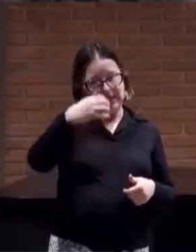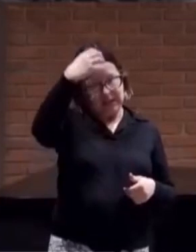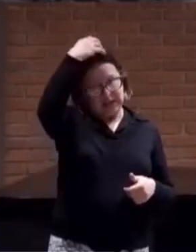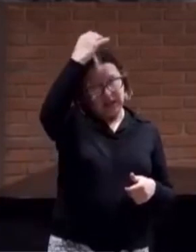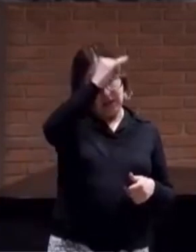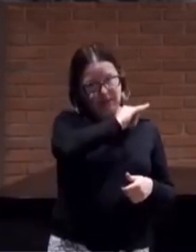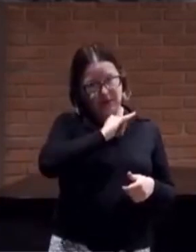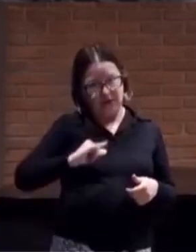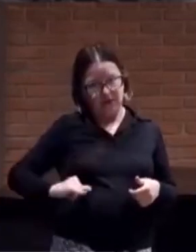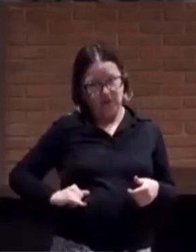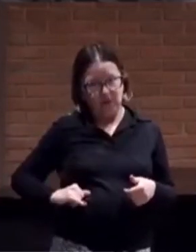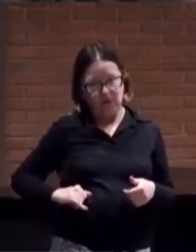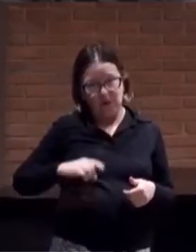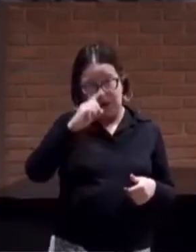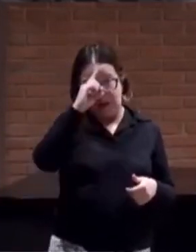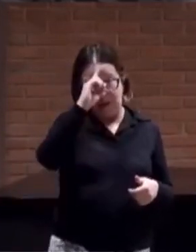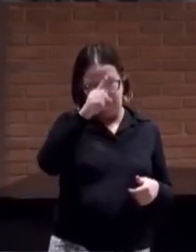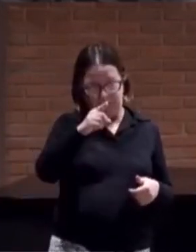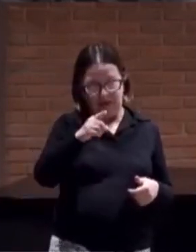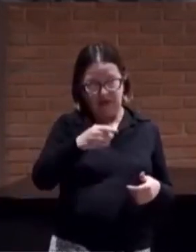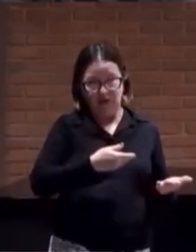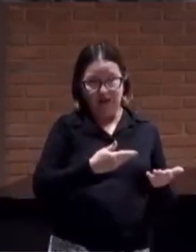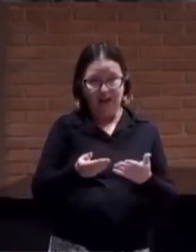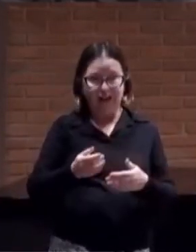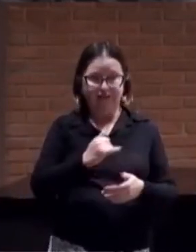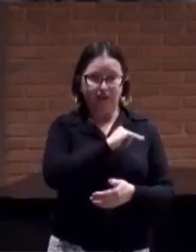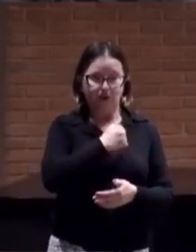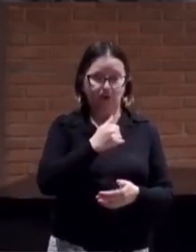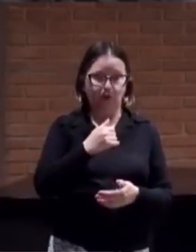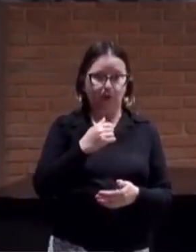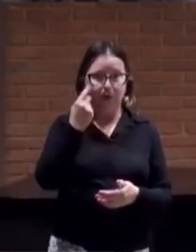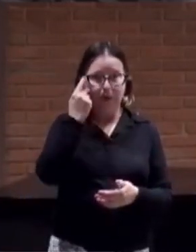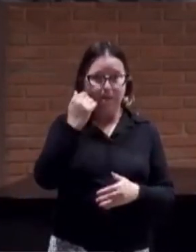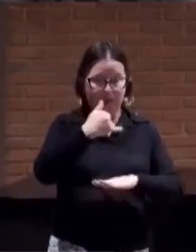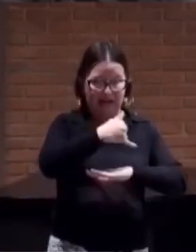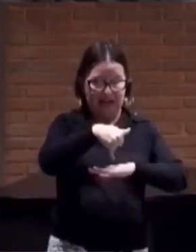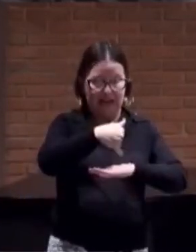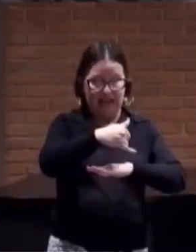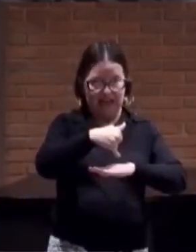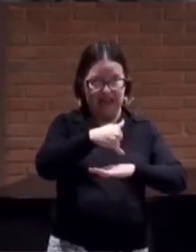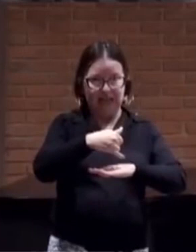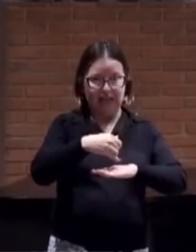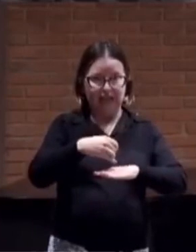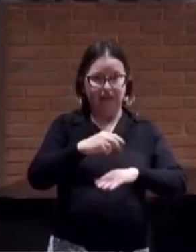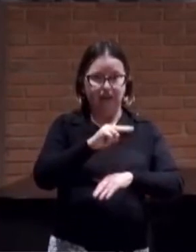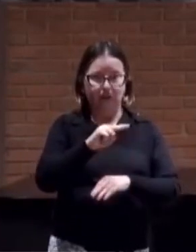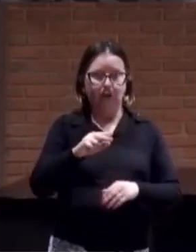Para ele não virar um herói,